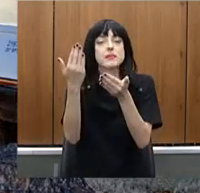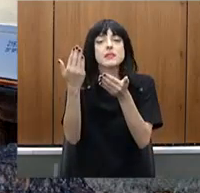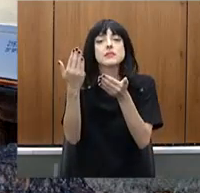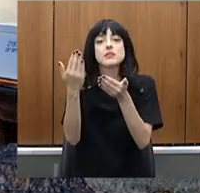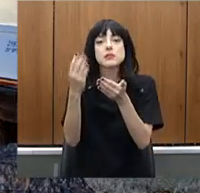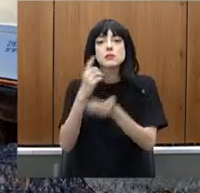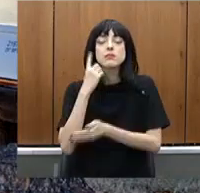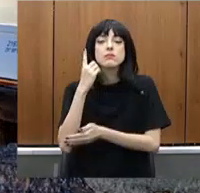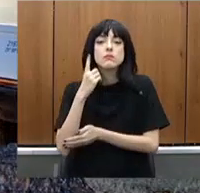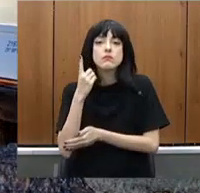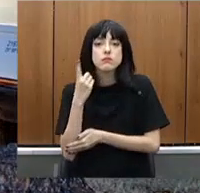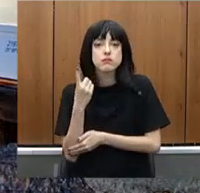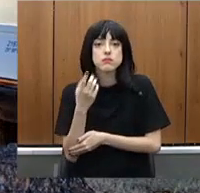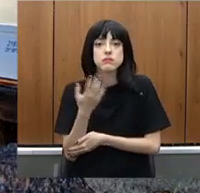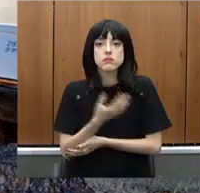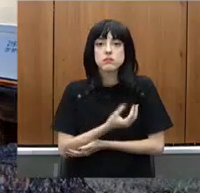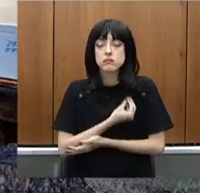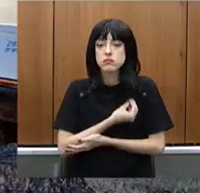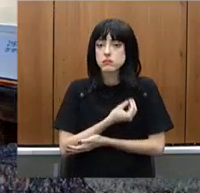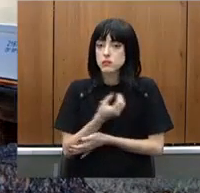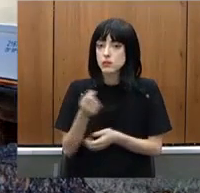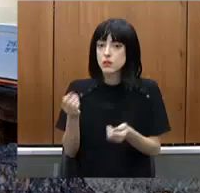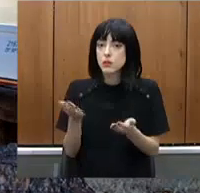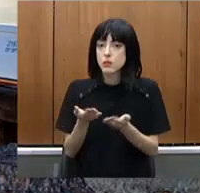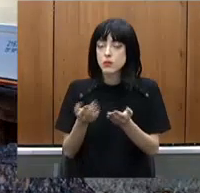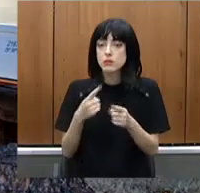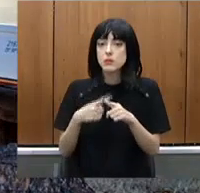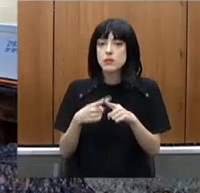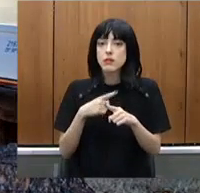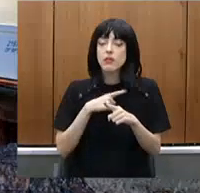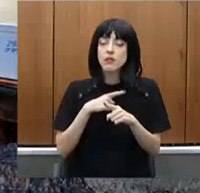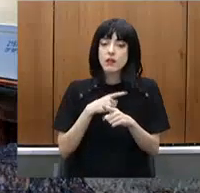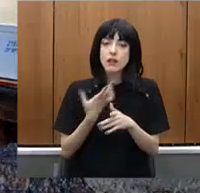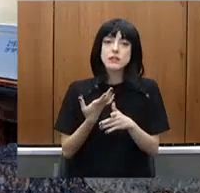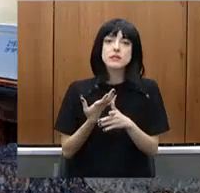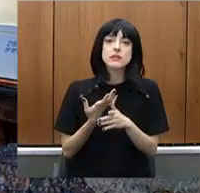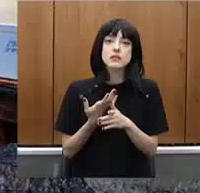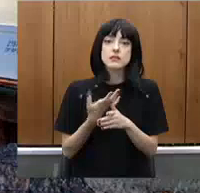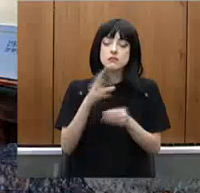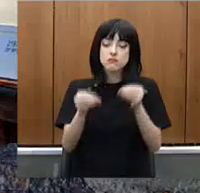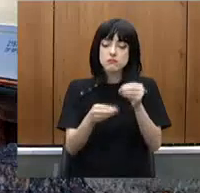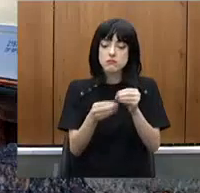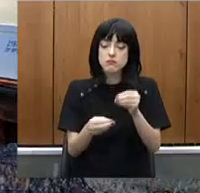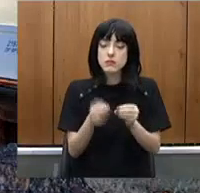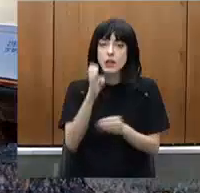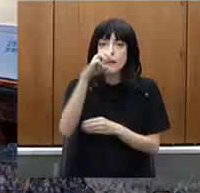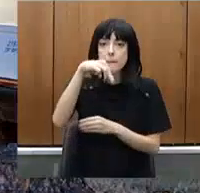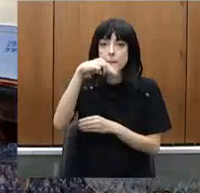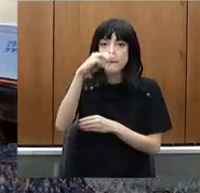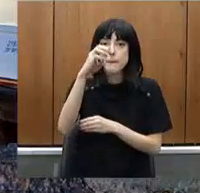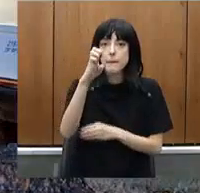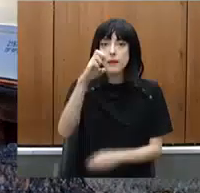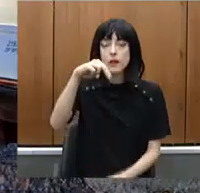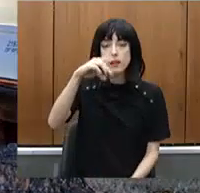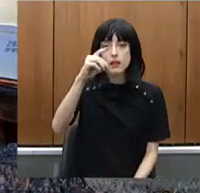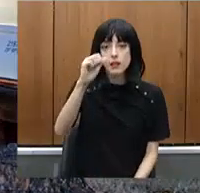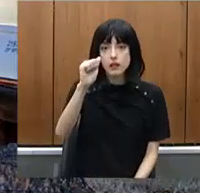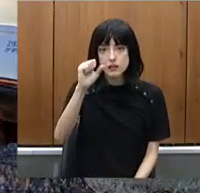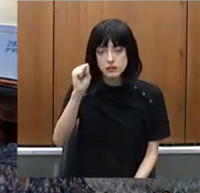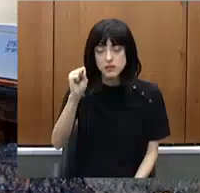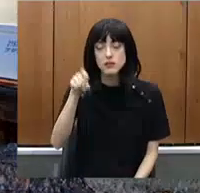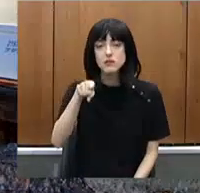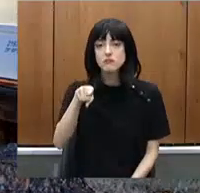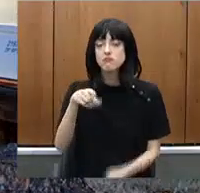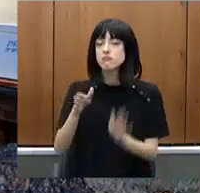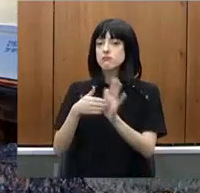das emendas individuais né aí o que é que nós conseguimos entrar nesse período 167 viaturas quatro por quatro